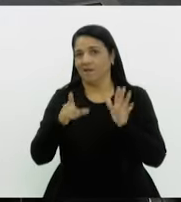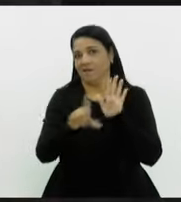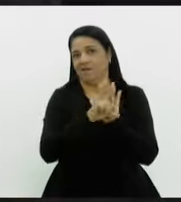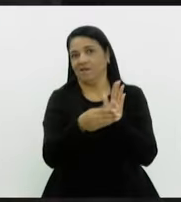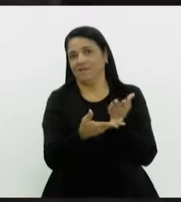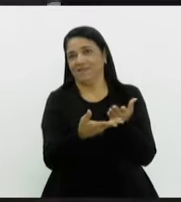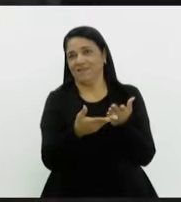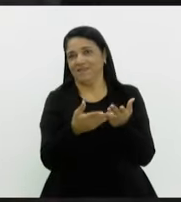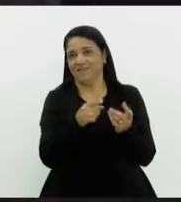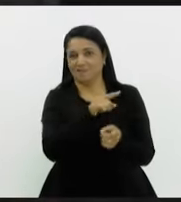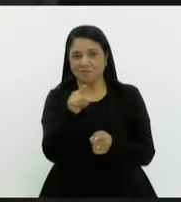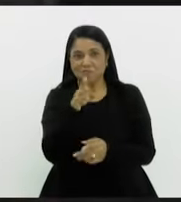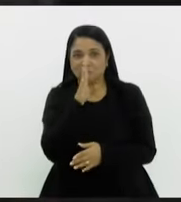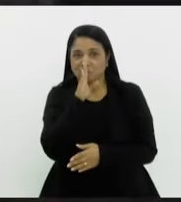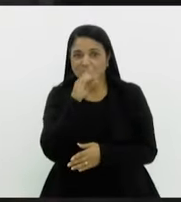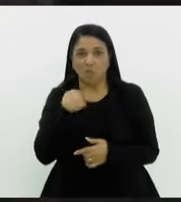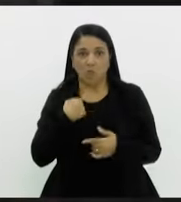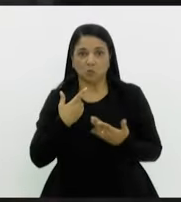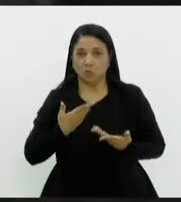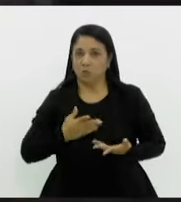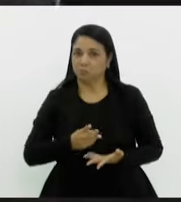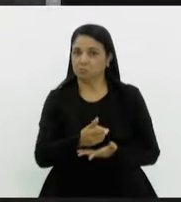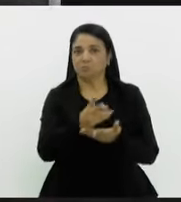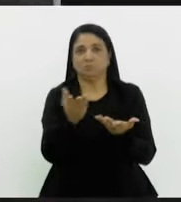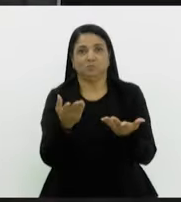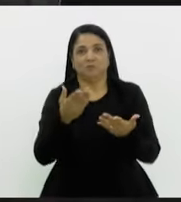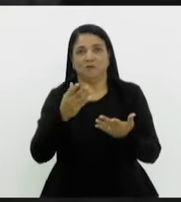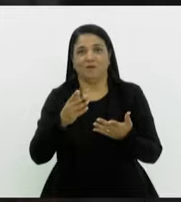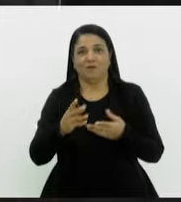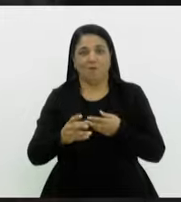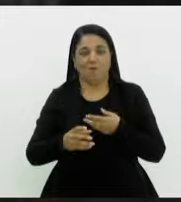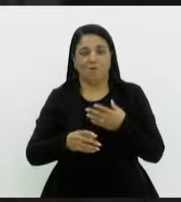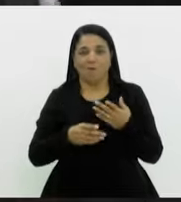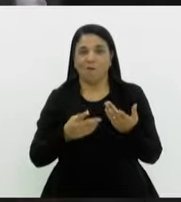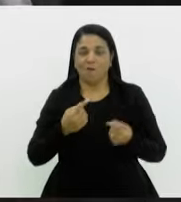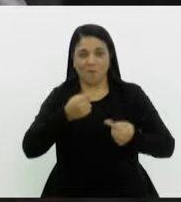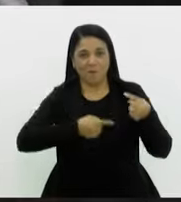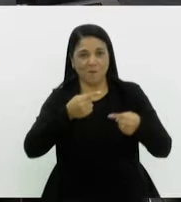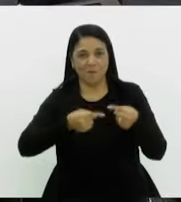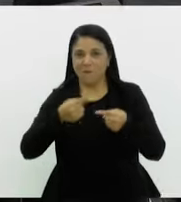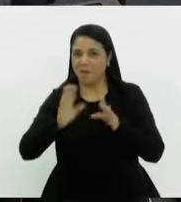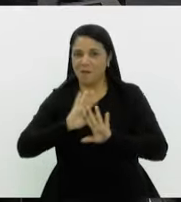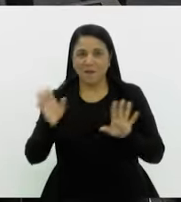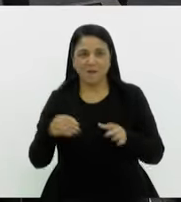Está todo mundo tão quietinho e eu estou jogando os cavalos na baia.